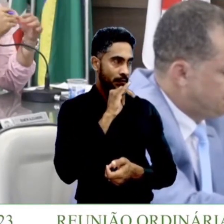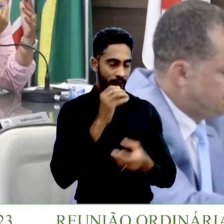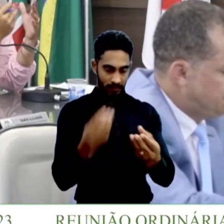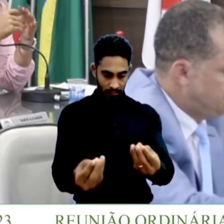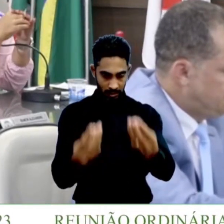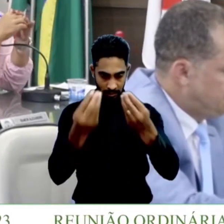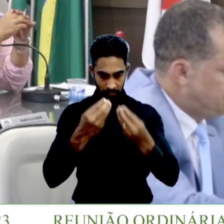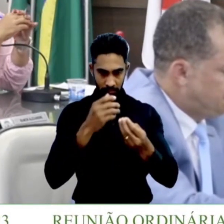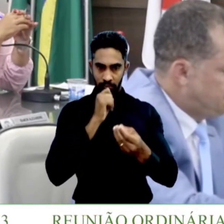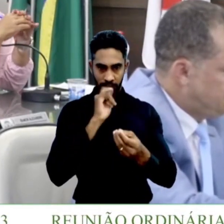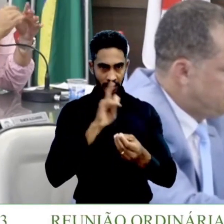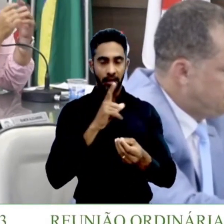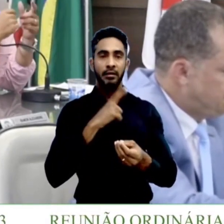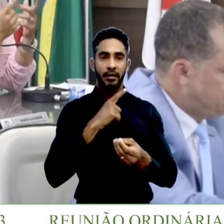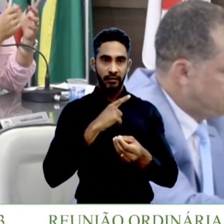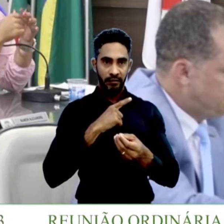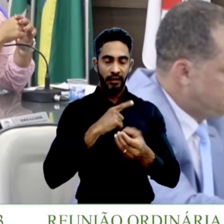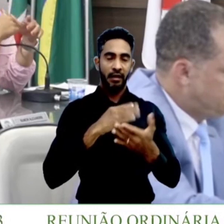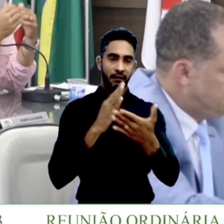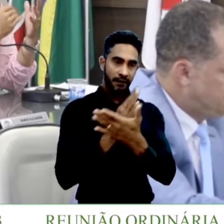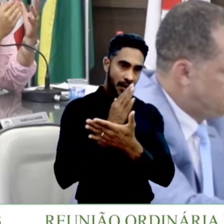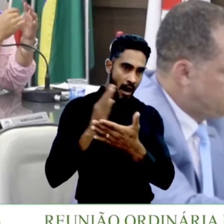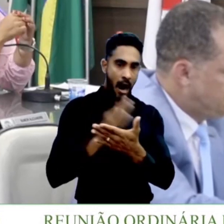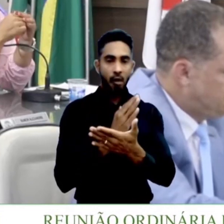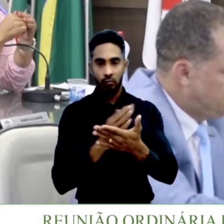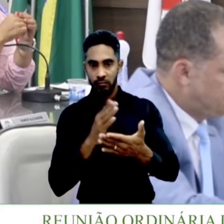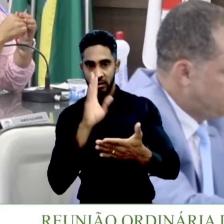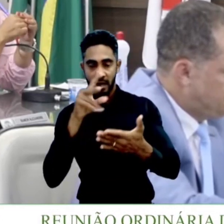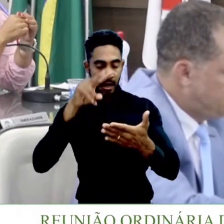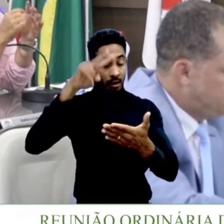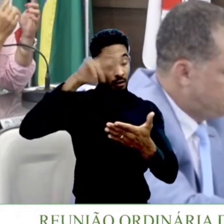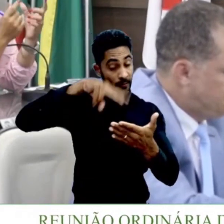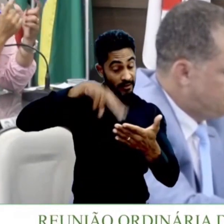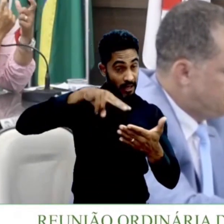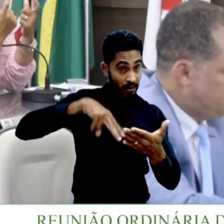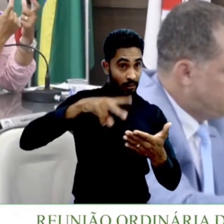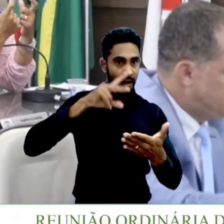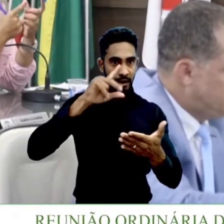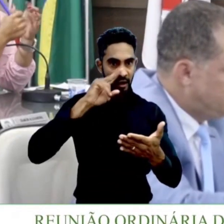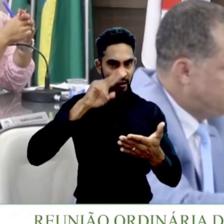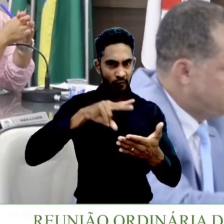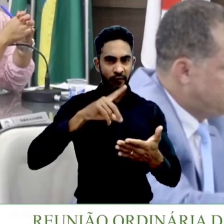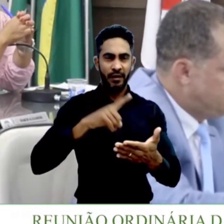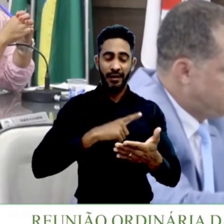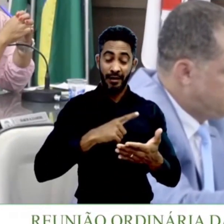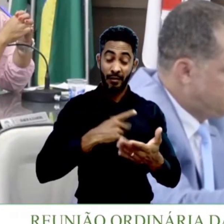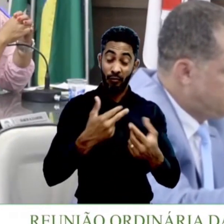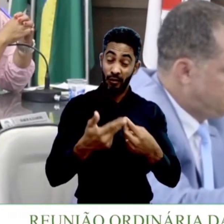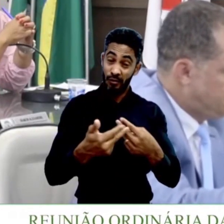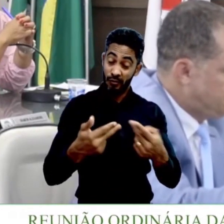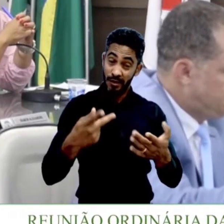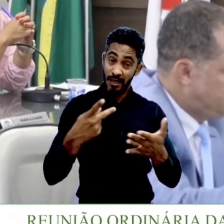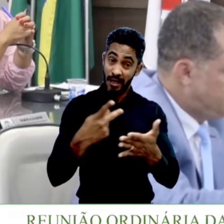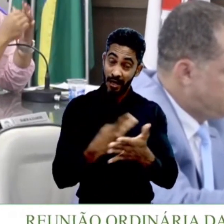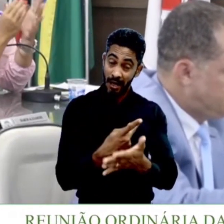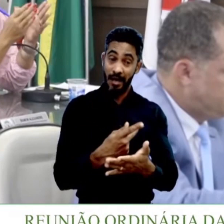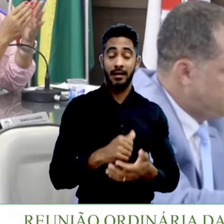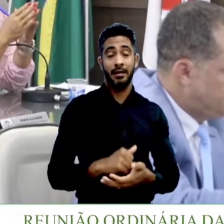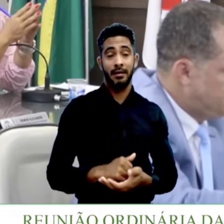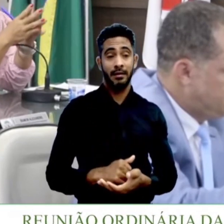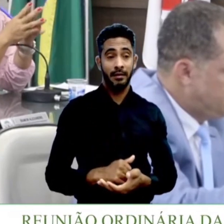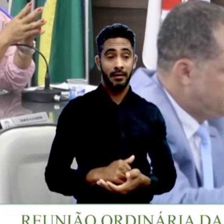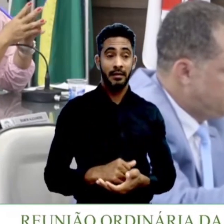hoje, mas a gente já teve acesso, alguns já tiveram, alguns já começaram a ler, e eu vi que tem muita discrepância aí nesse plano. E se